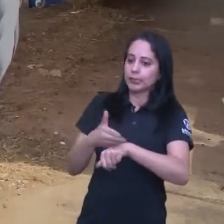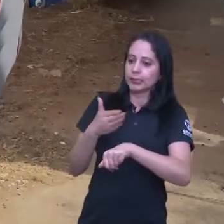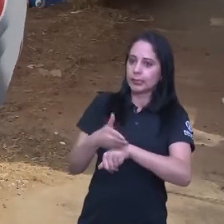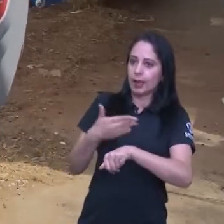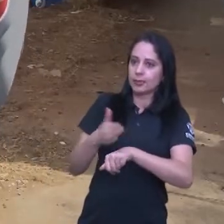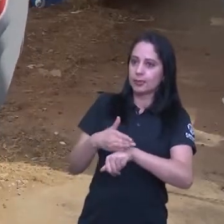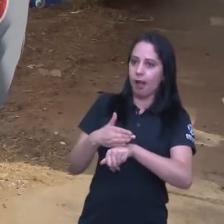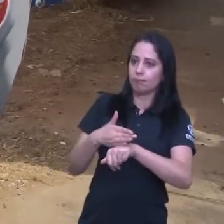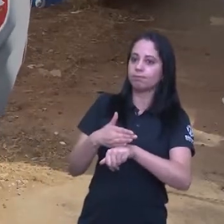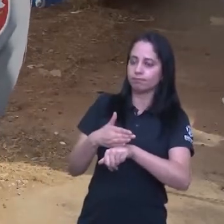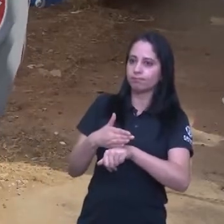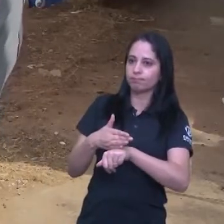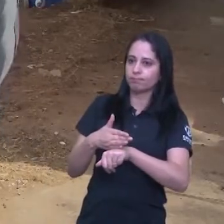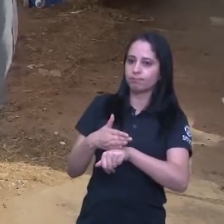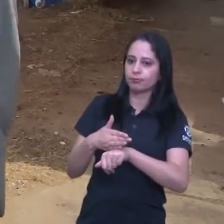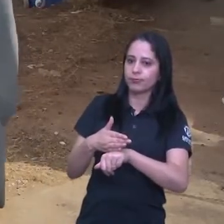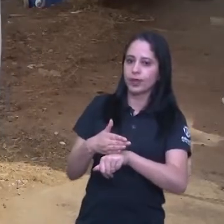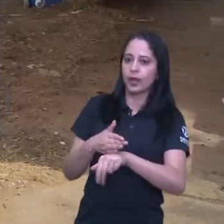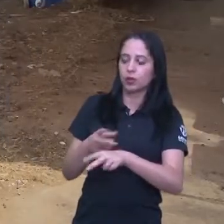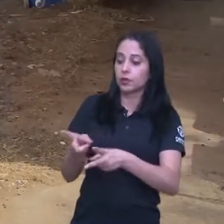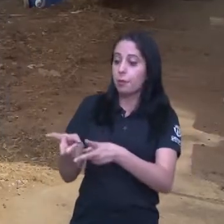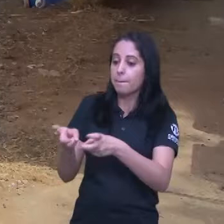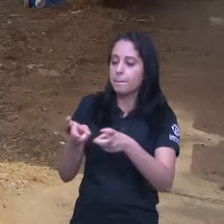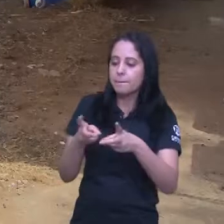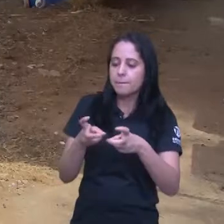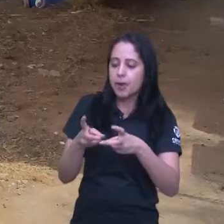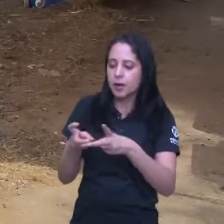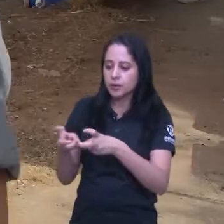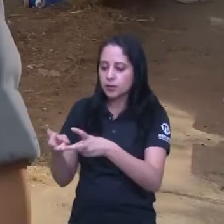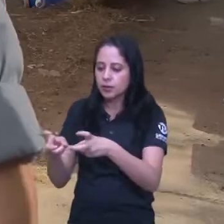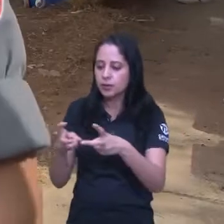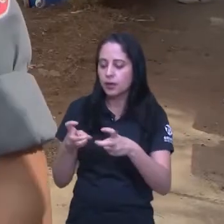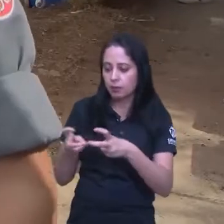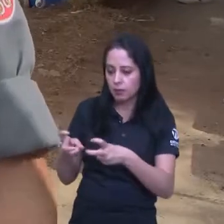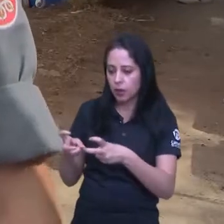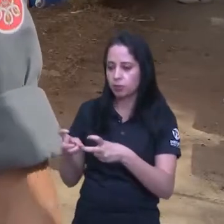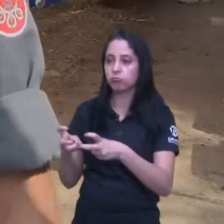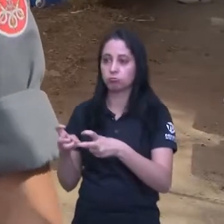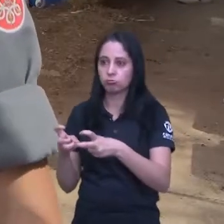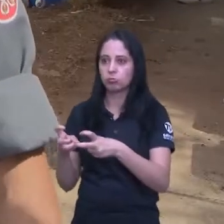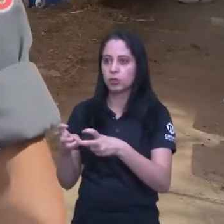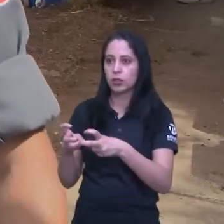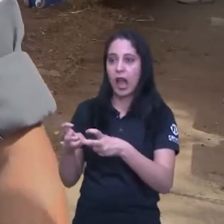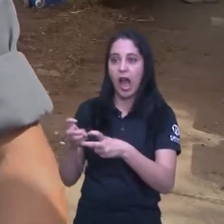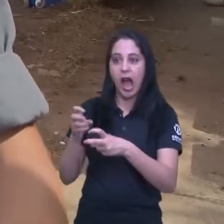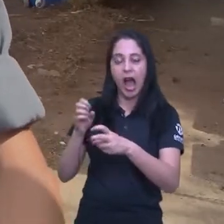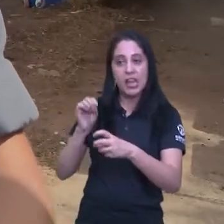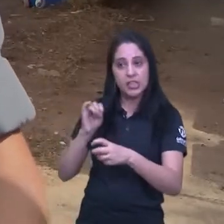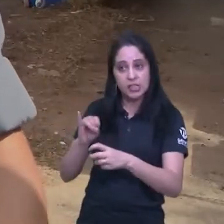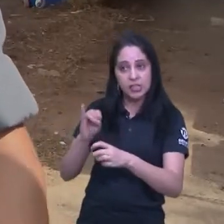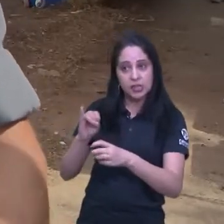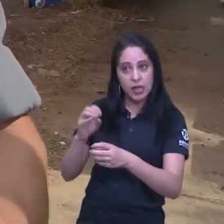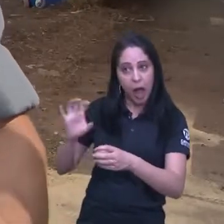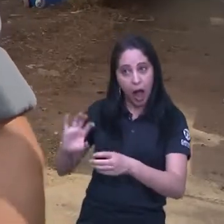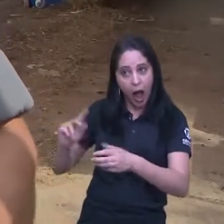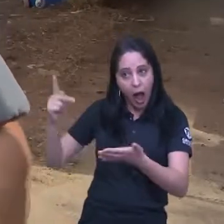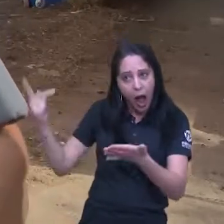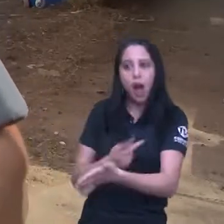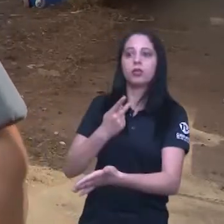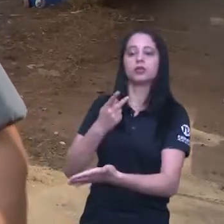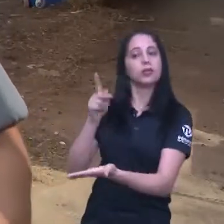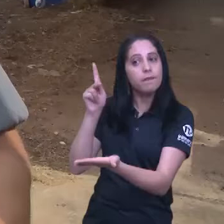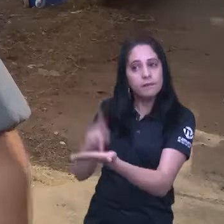pegar a possibilidade de melhoras que a gente verificou no exercício para não no ocorrência real